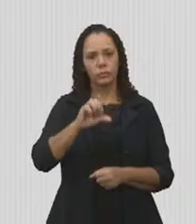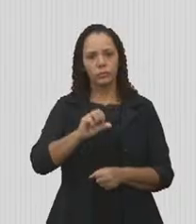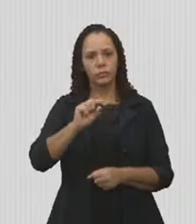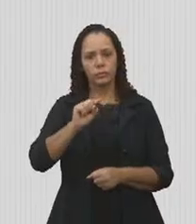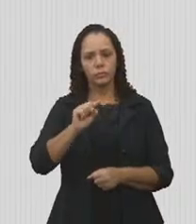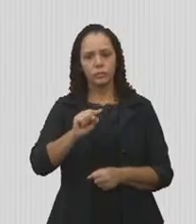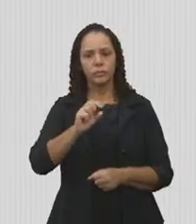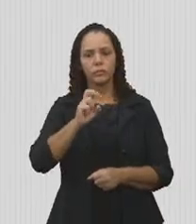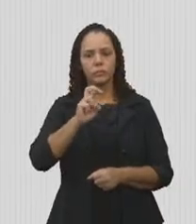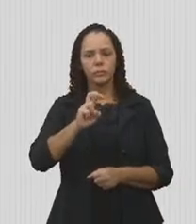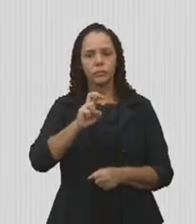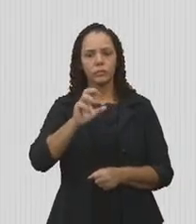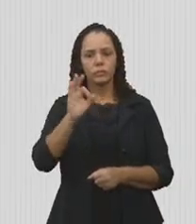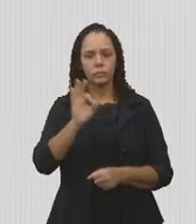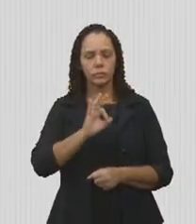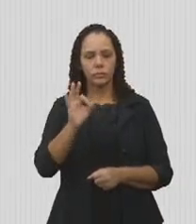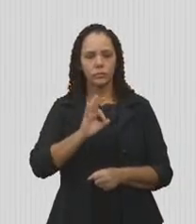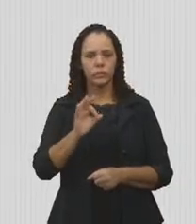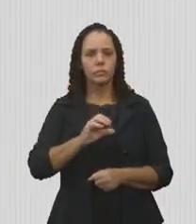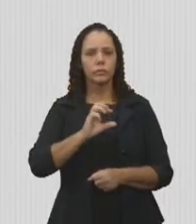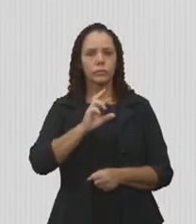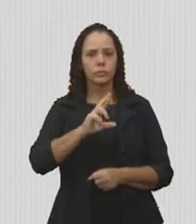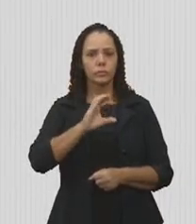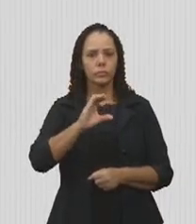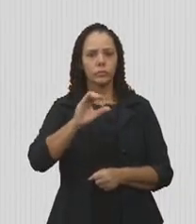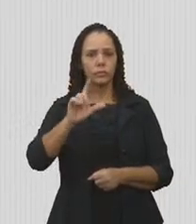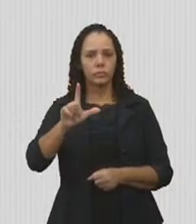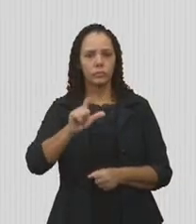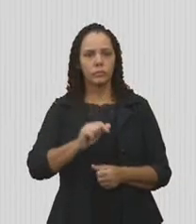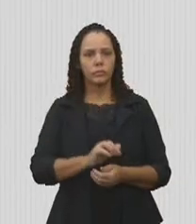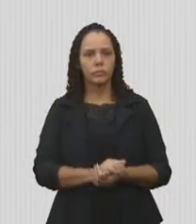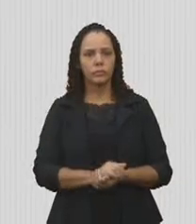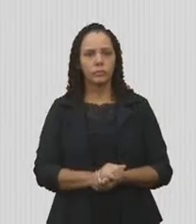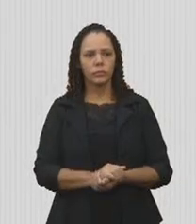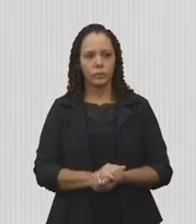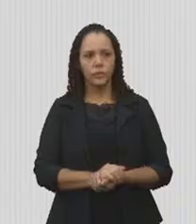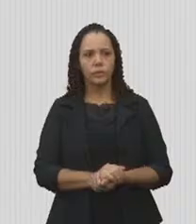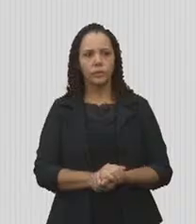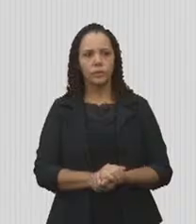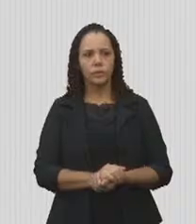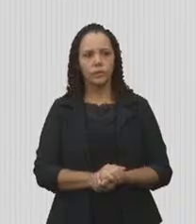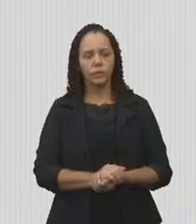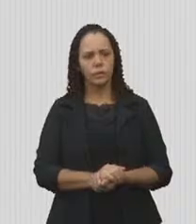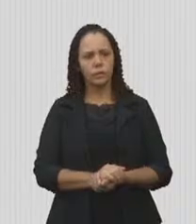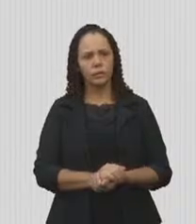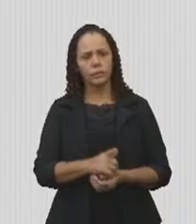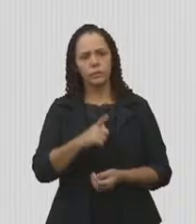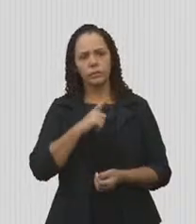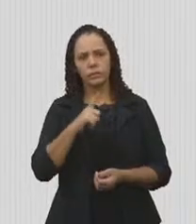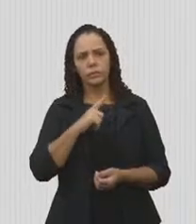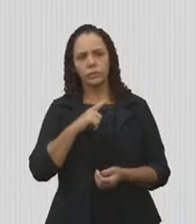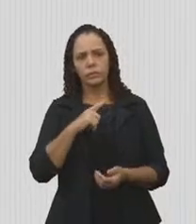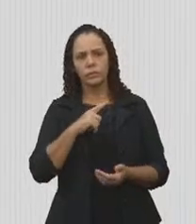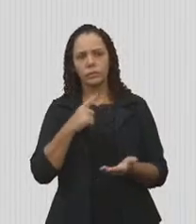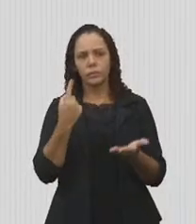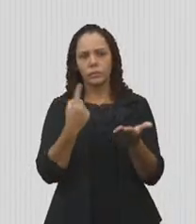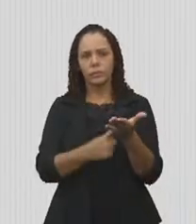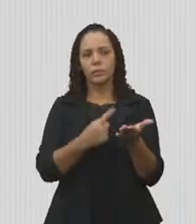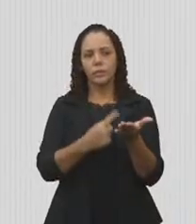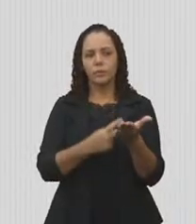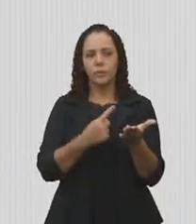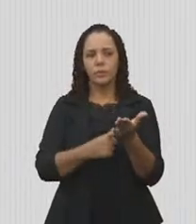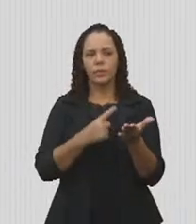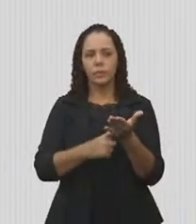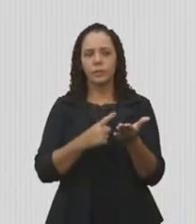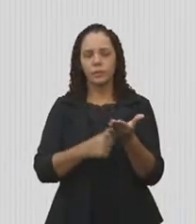59,5% desse valor da receita corrente líquida. Nós temos um comprometimento dessa receita corrente líquida com